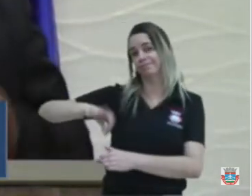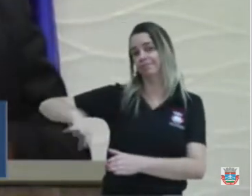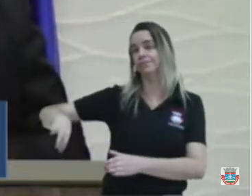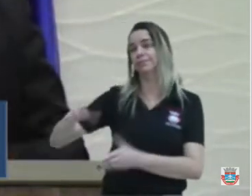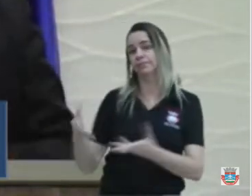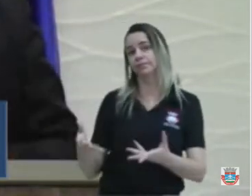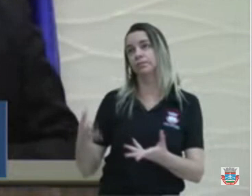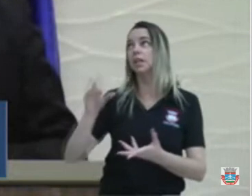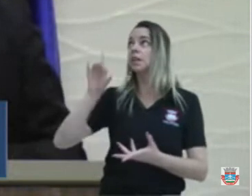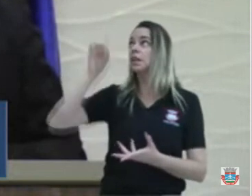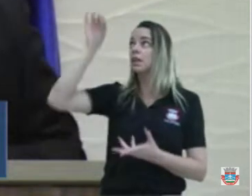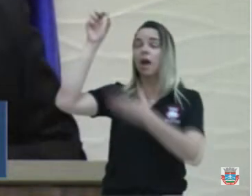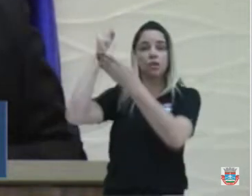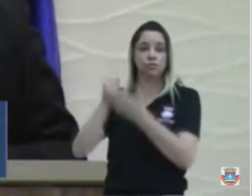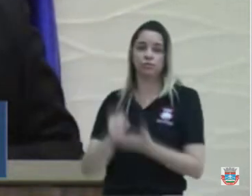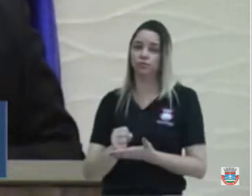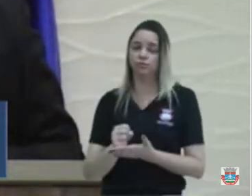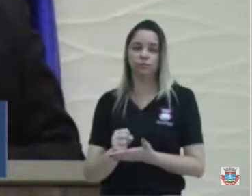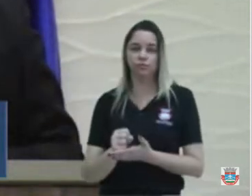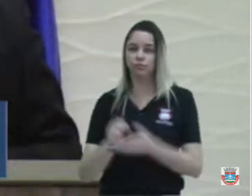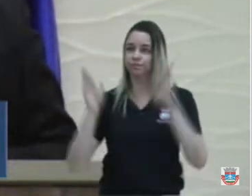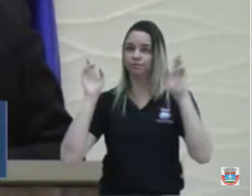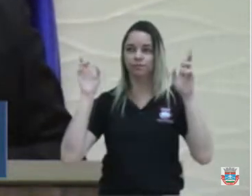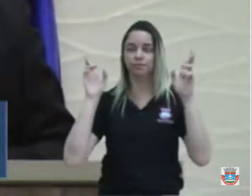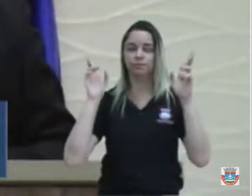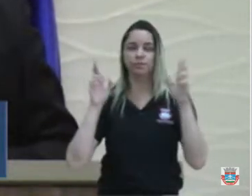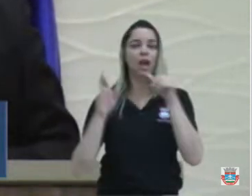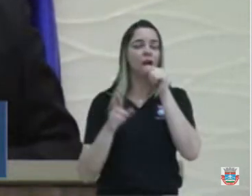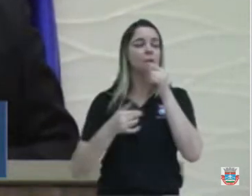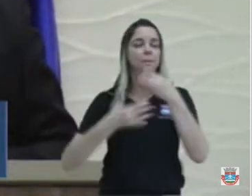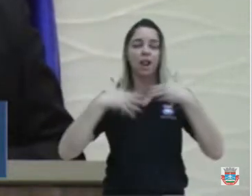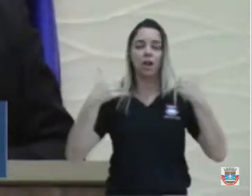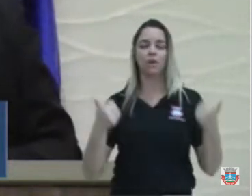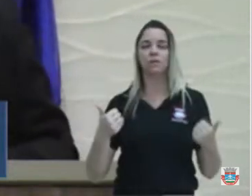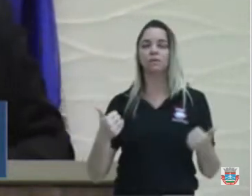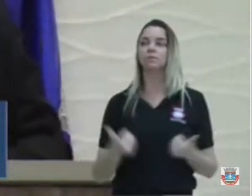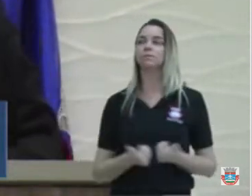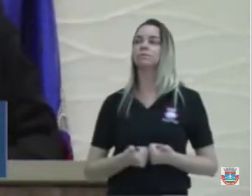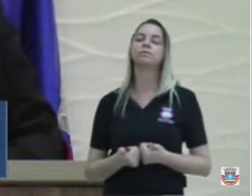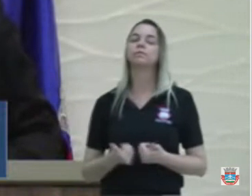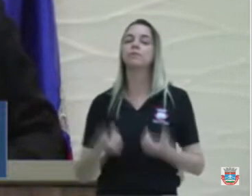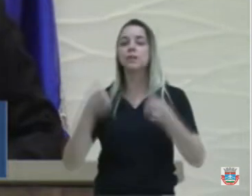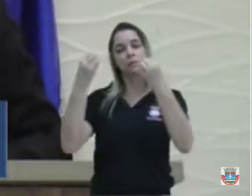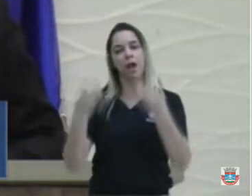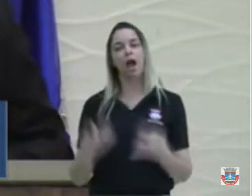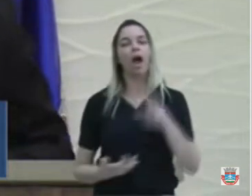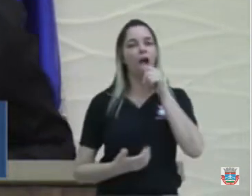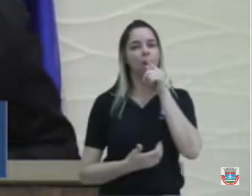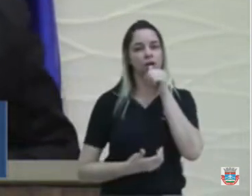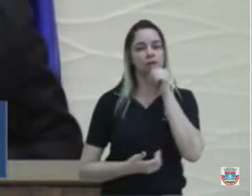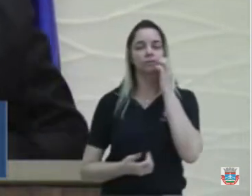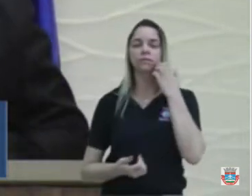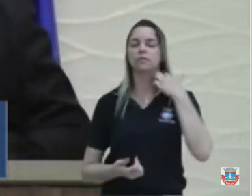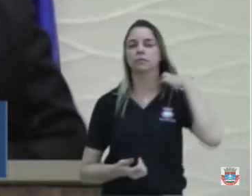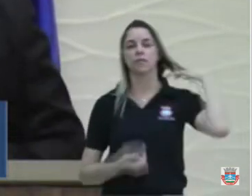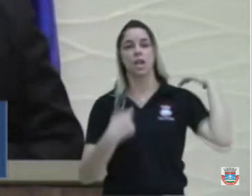Deus ajude que chegue. Quanto mais chega a água, melhor para nós. Agora, falando sobre a água, eu quero dizer que este vereador